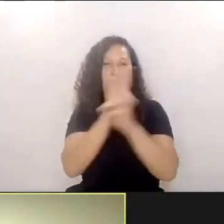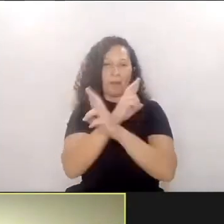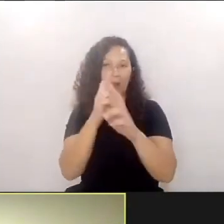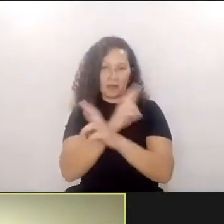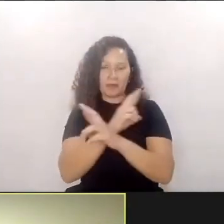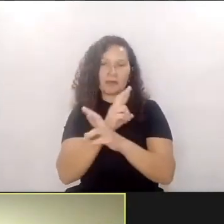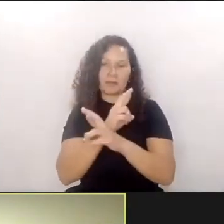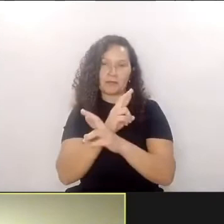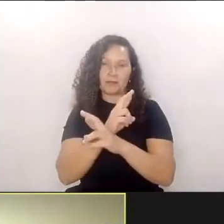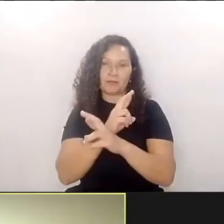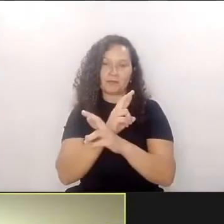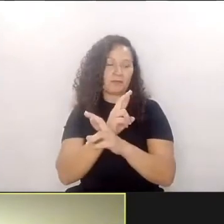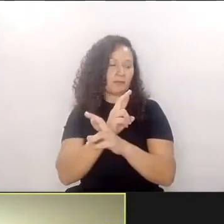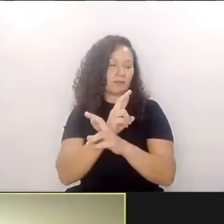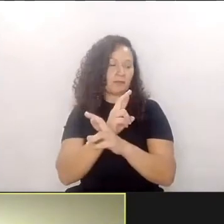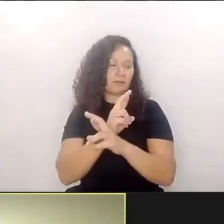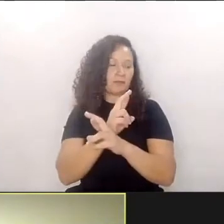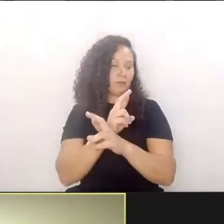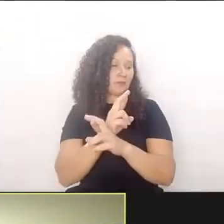é o...